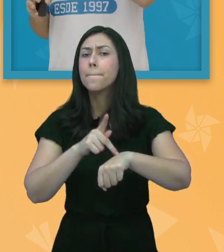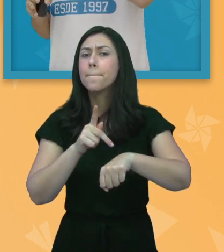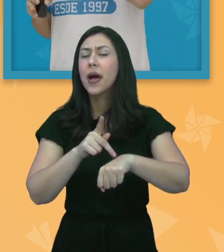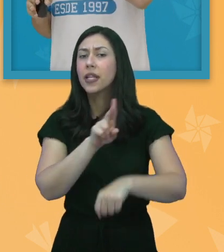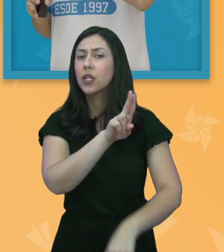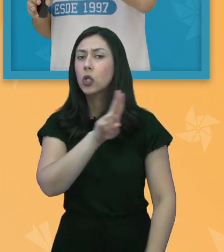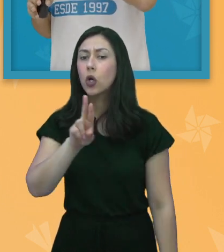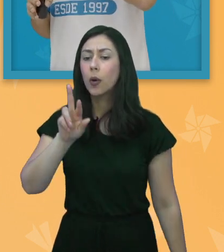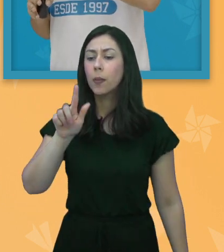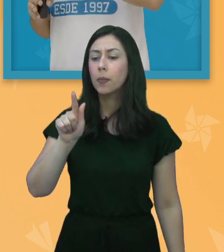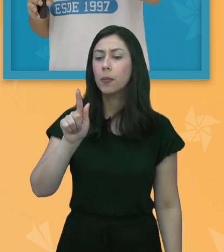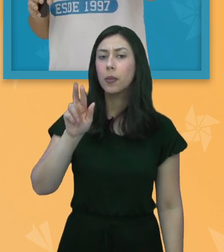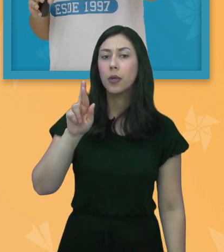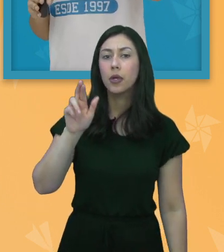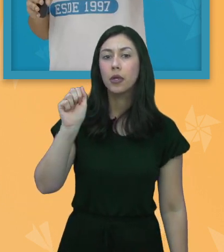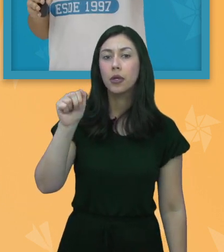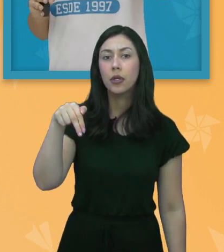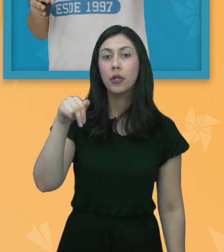várias